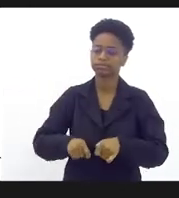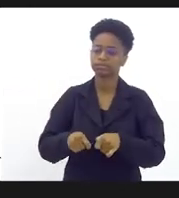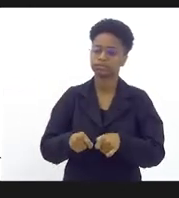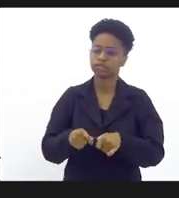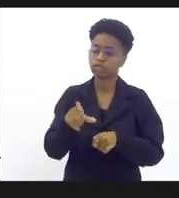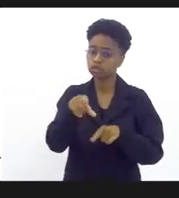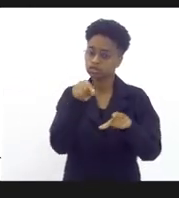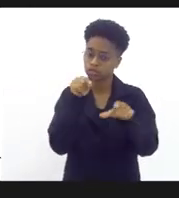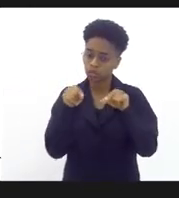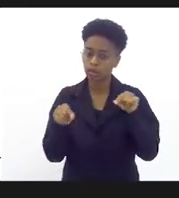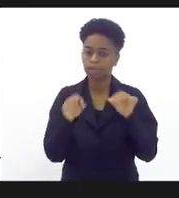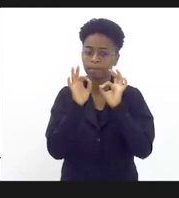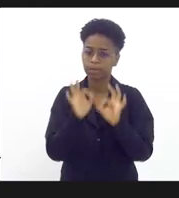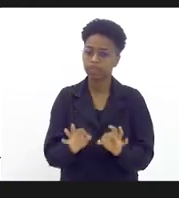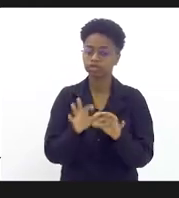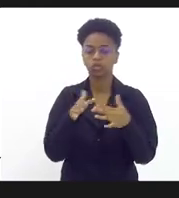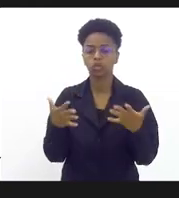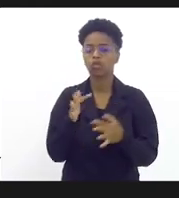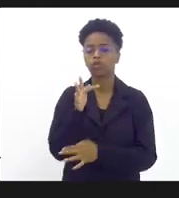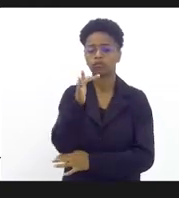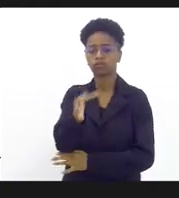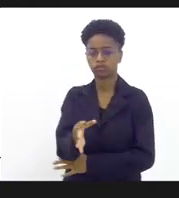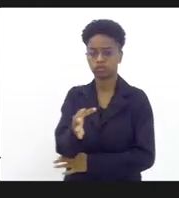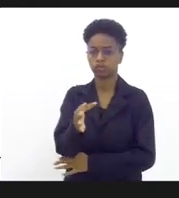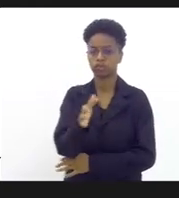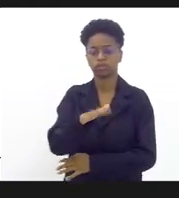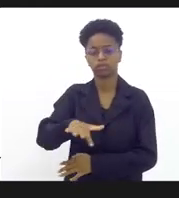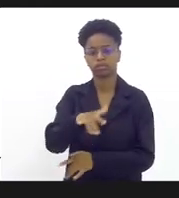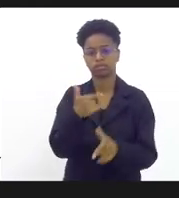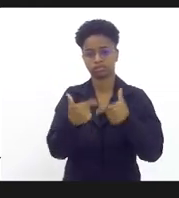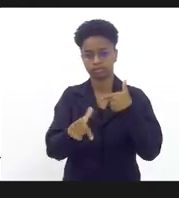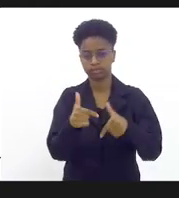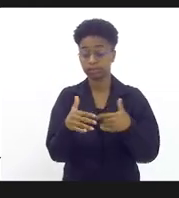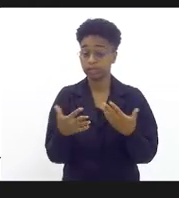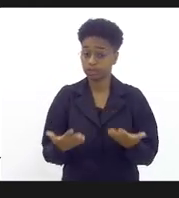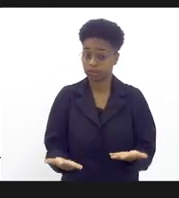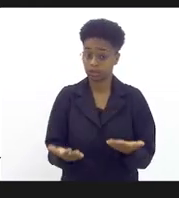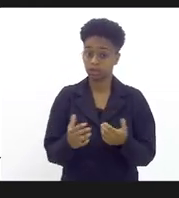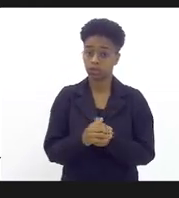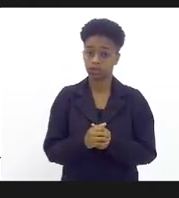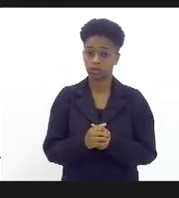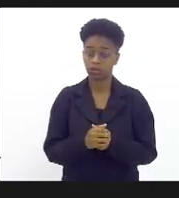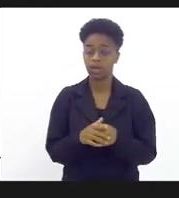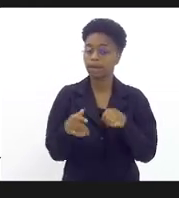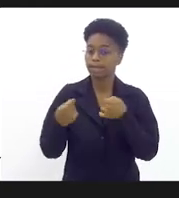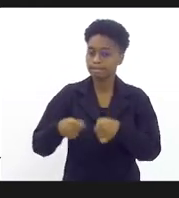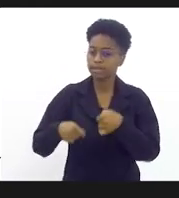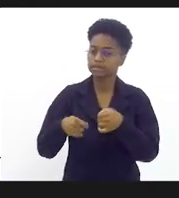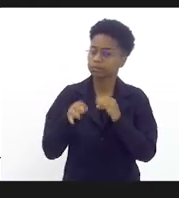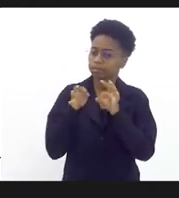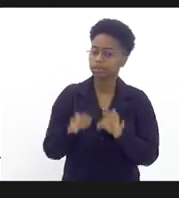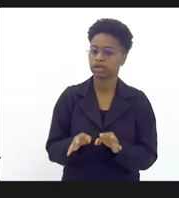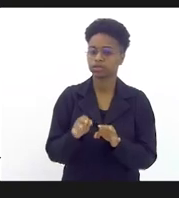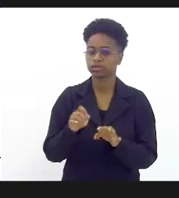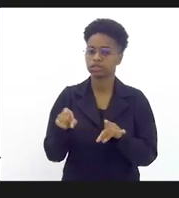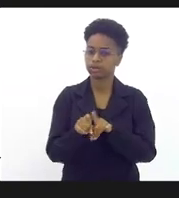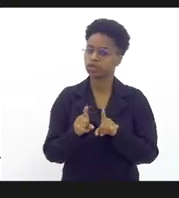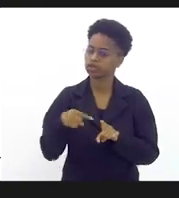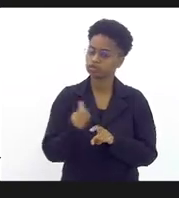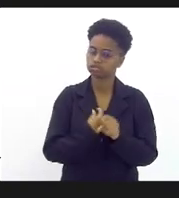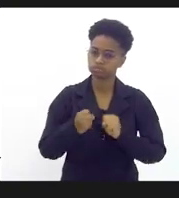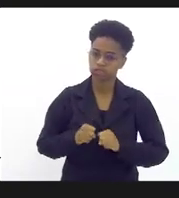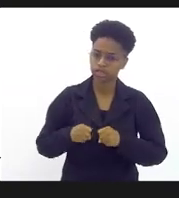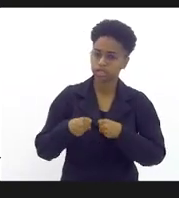de escolher o seu destino laboral. Então, é necessário, né? E aí a gente defende